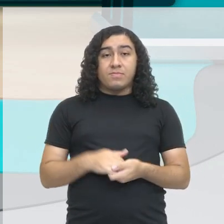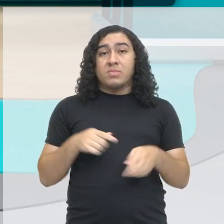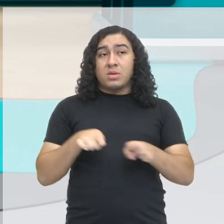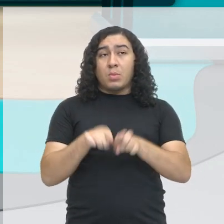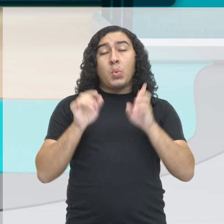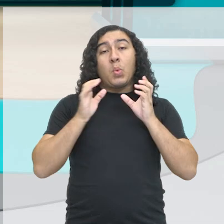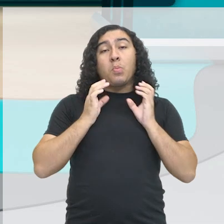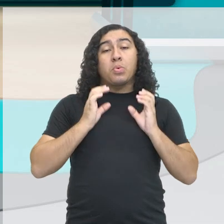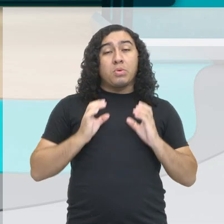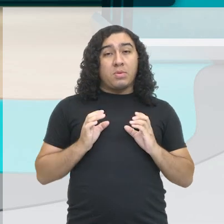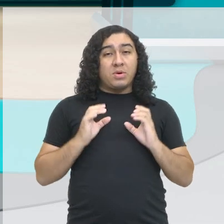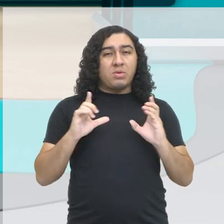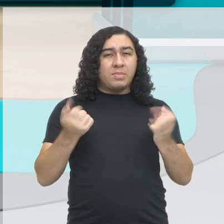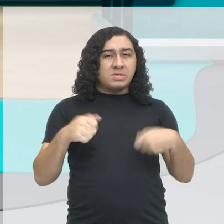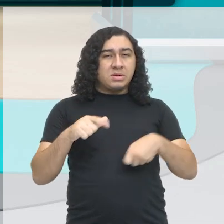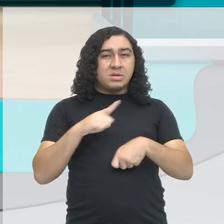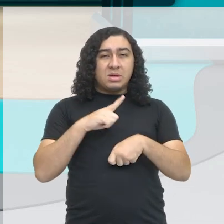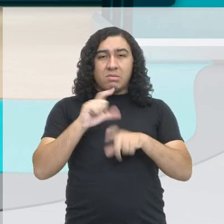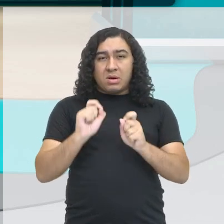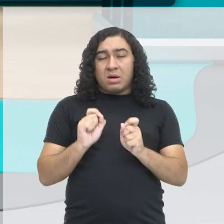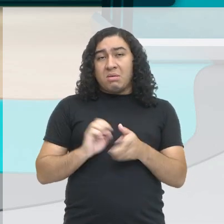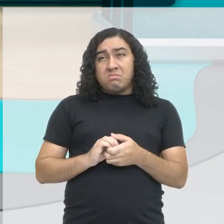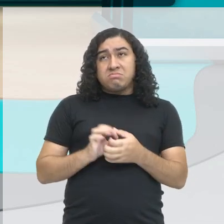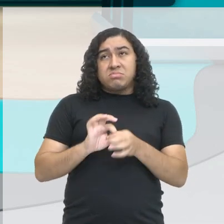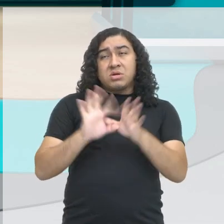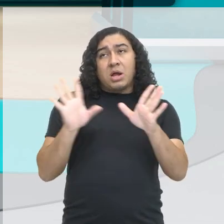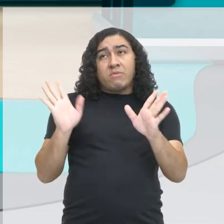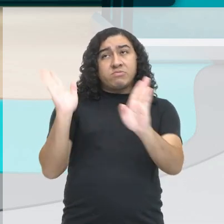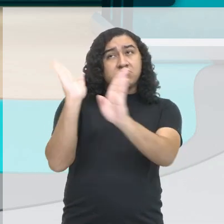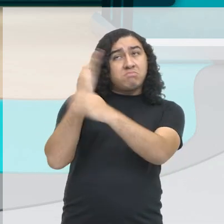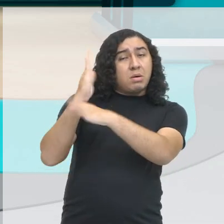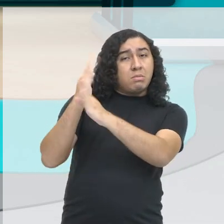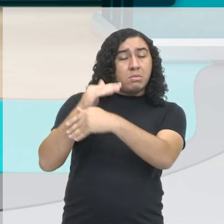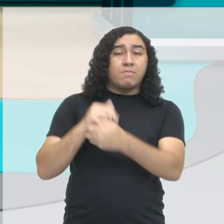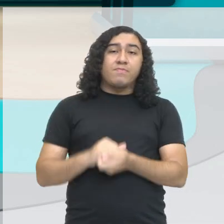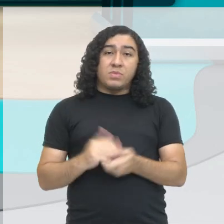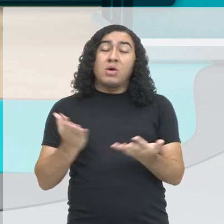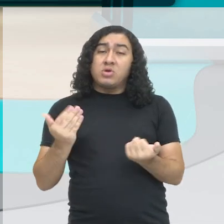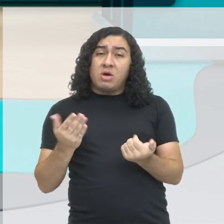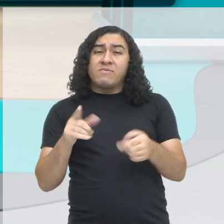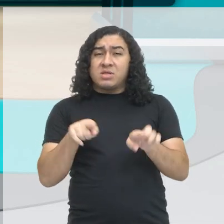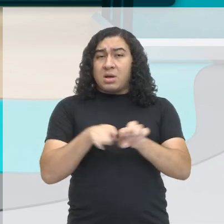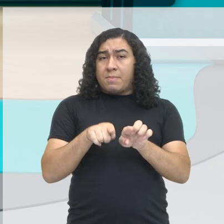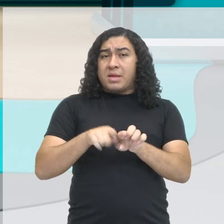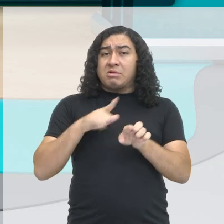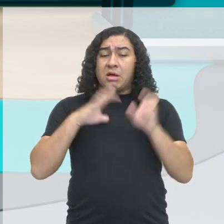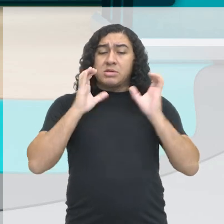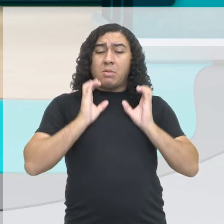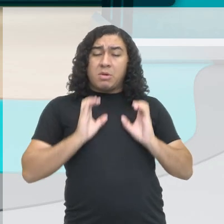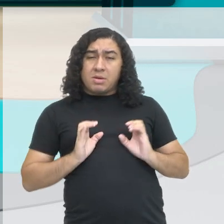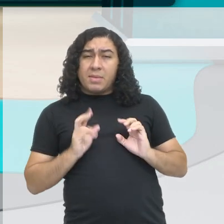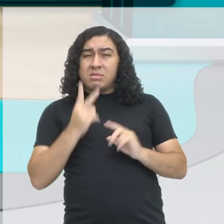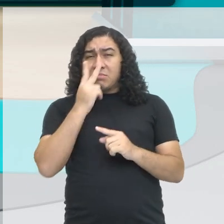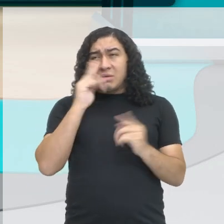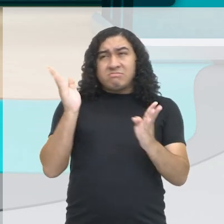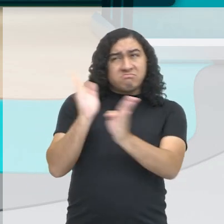a mais descontraída possível. E hoje em dia os jovens também têm essa postura descontraída, certo? E